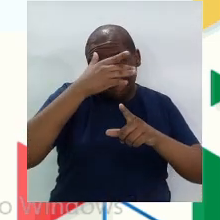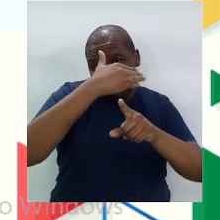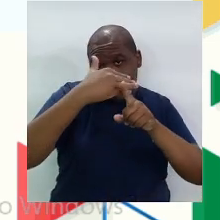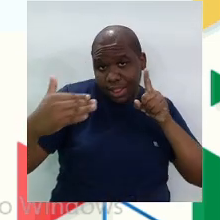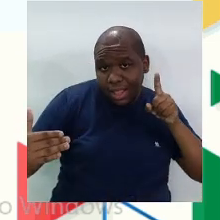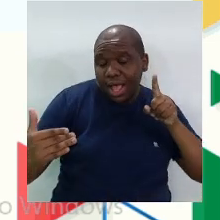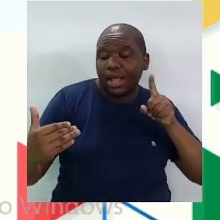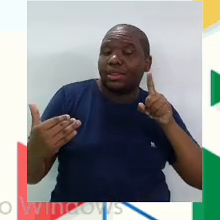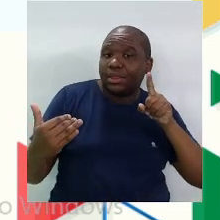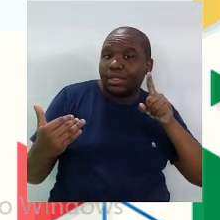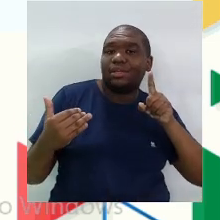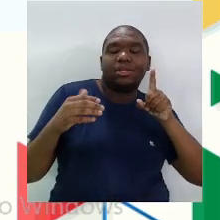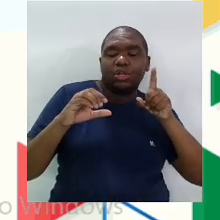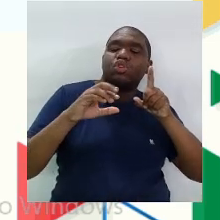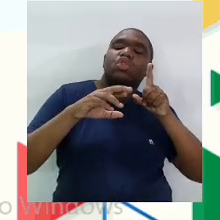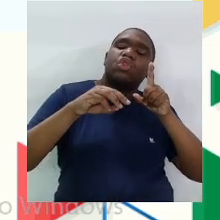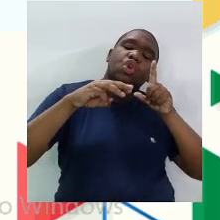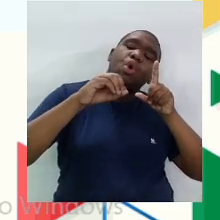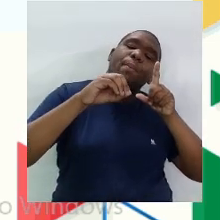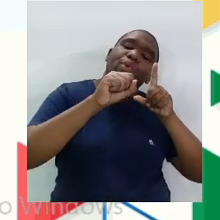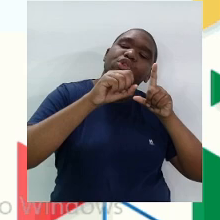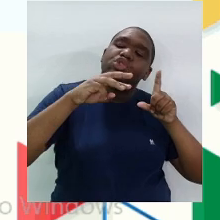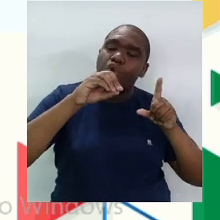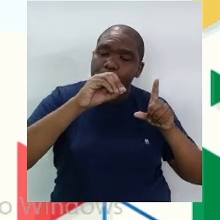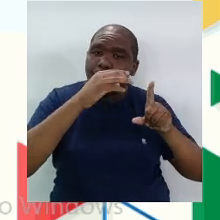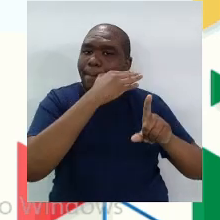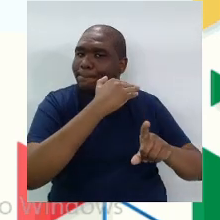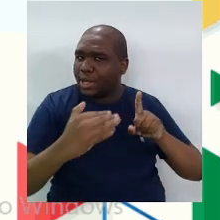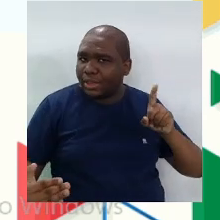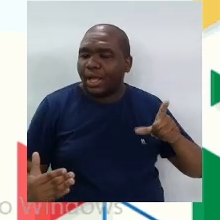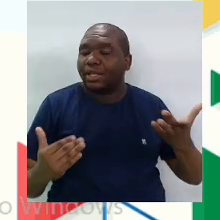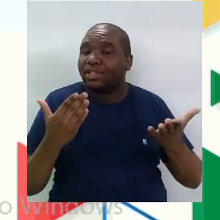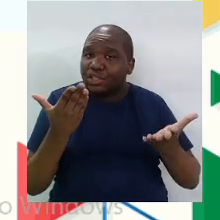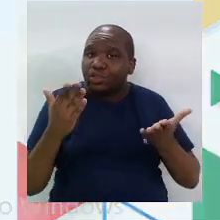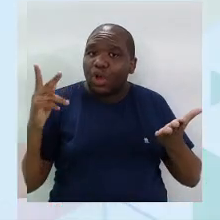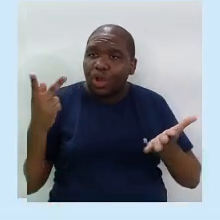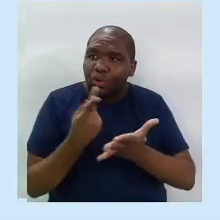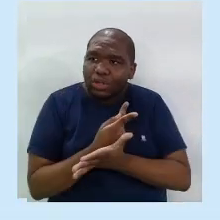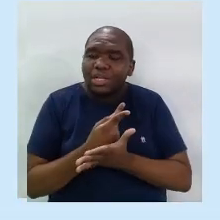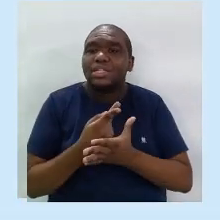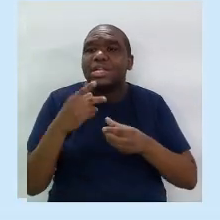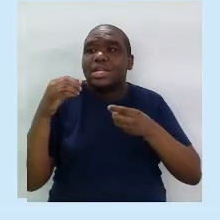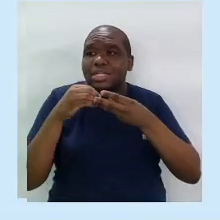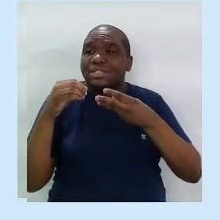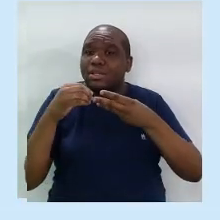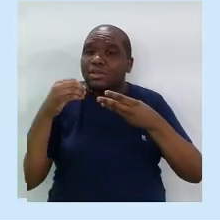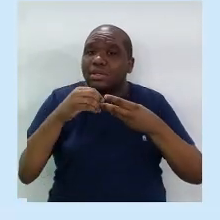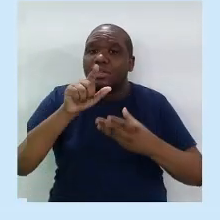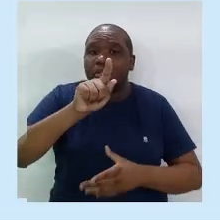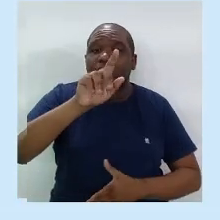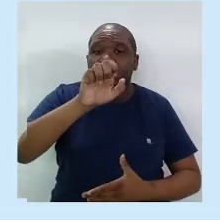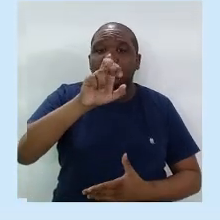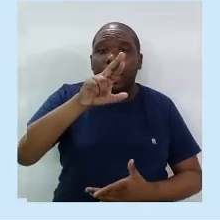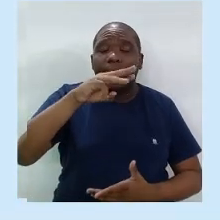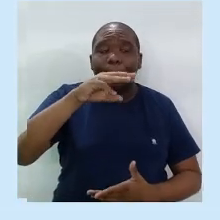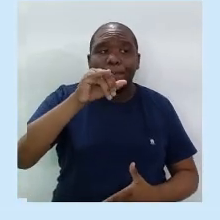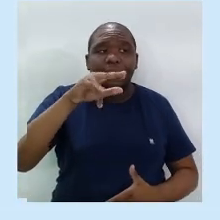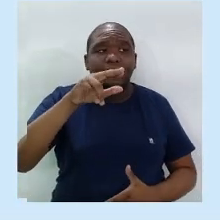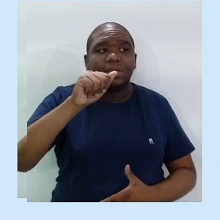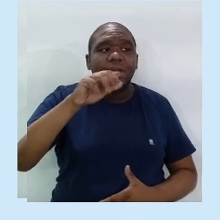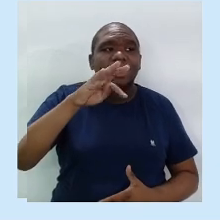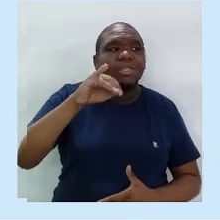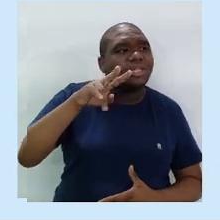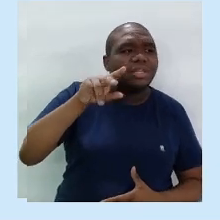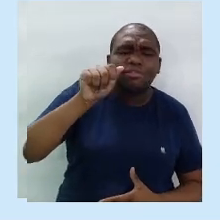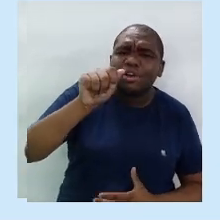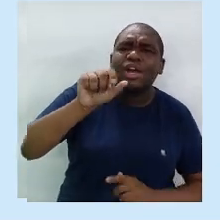do seu cromossomo. É o que acontece com as células germinativas. Quando eu falo de células germinativas,